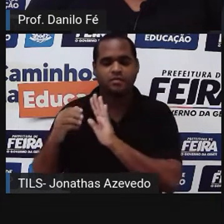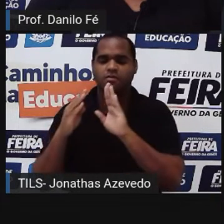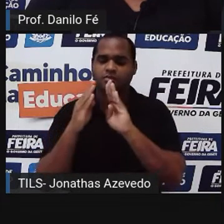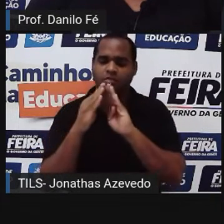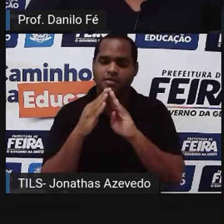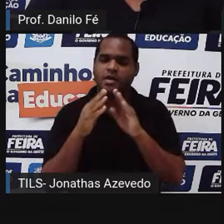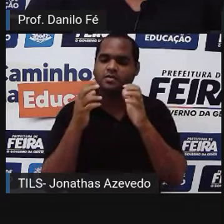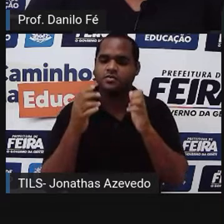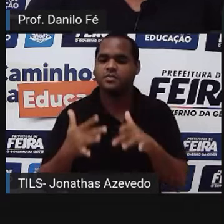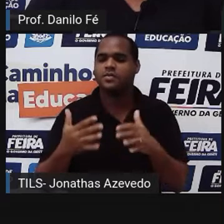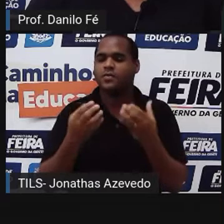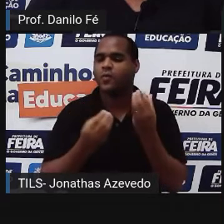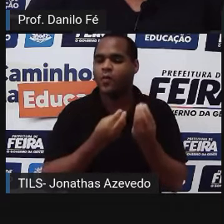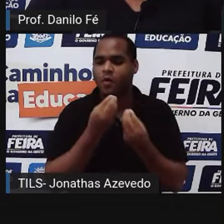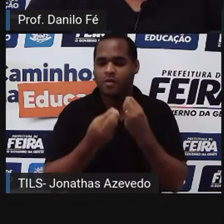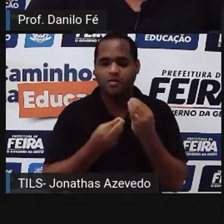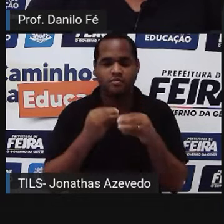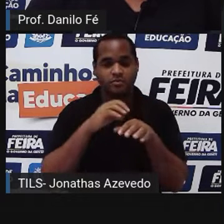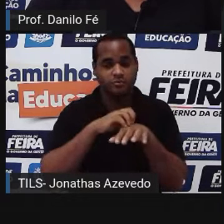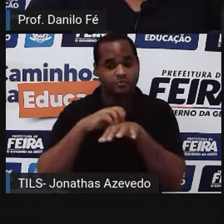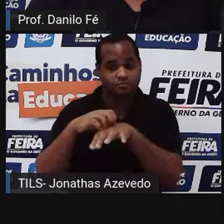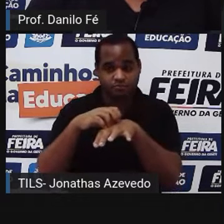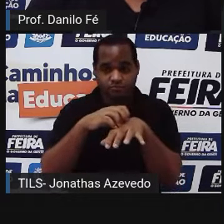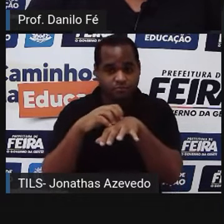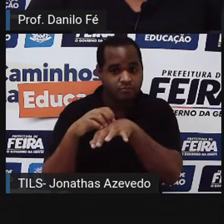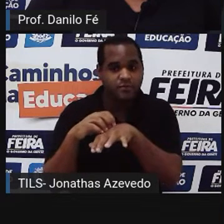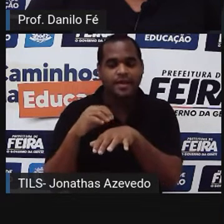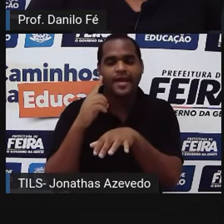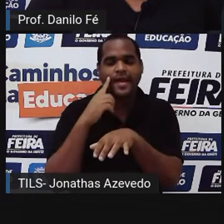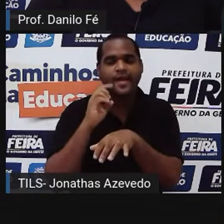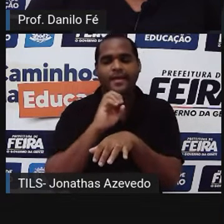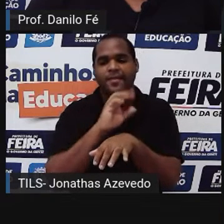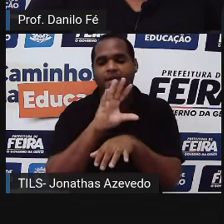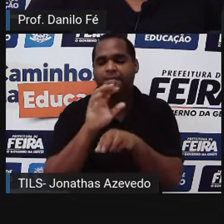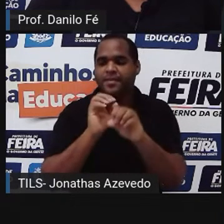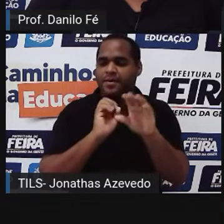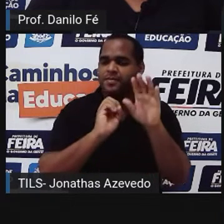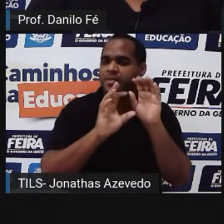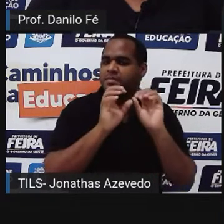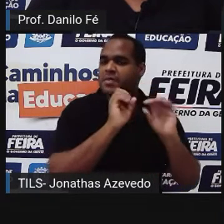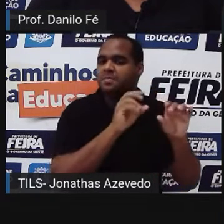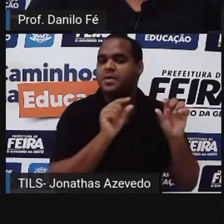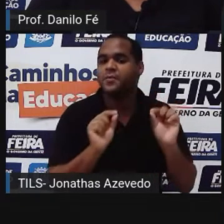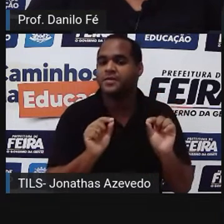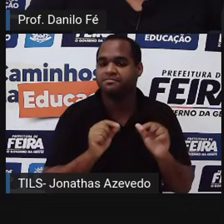casas e levadas para